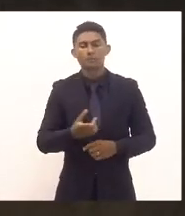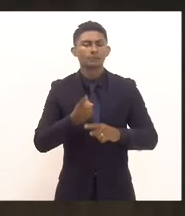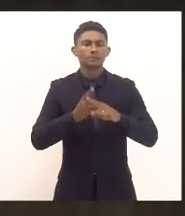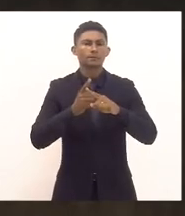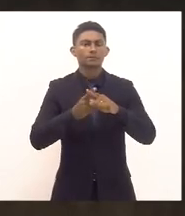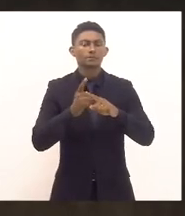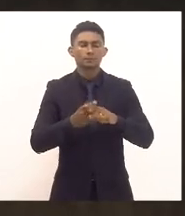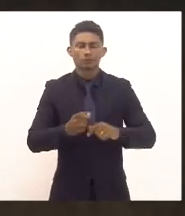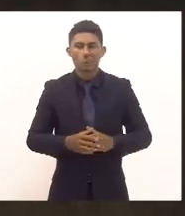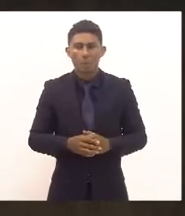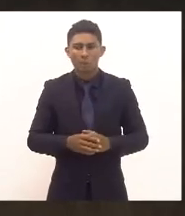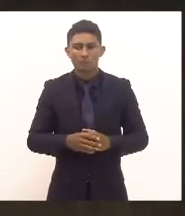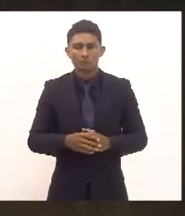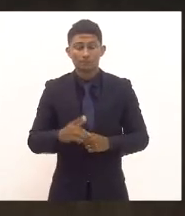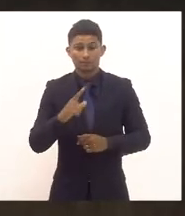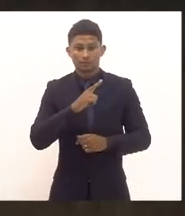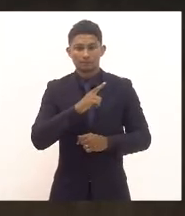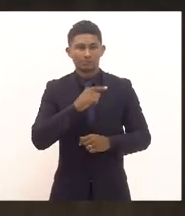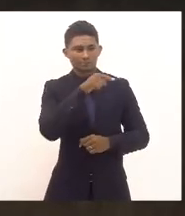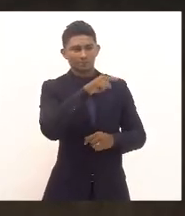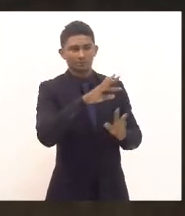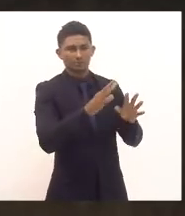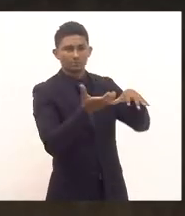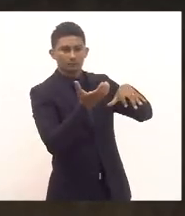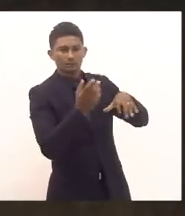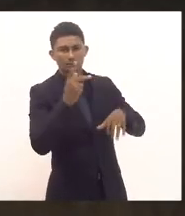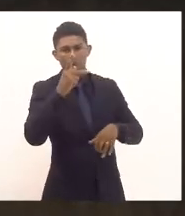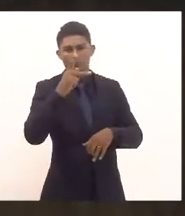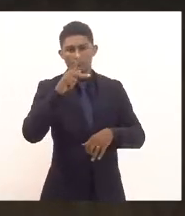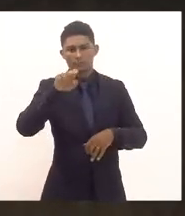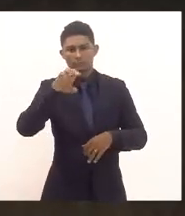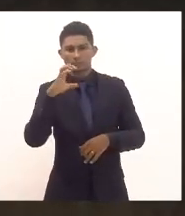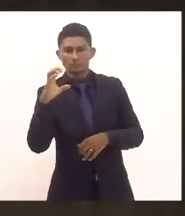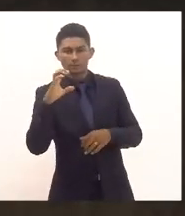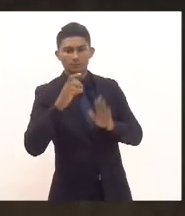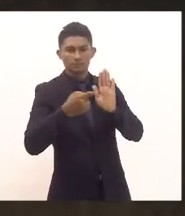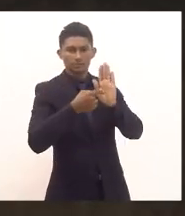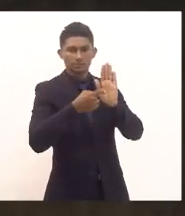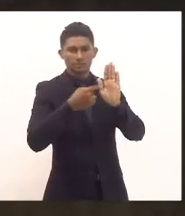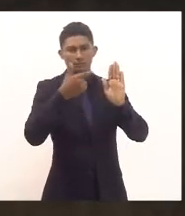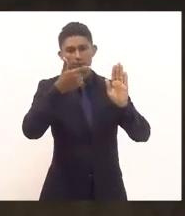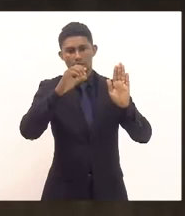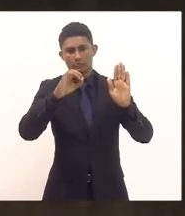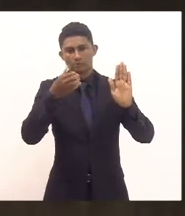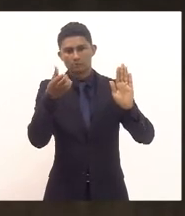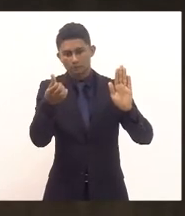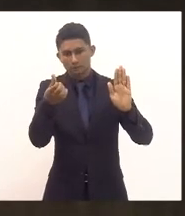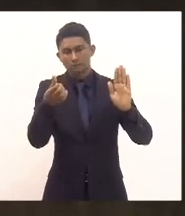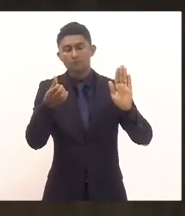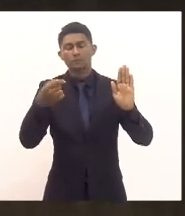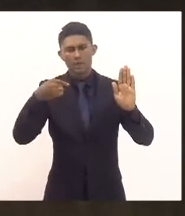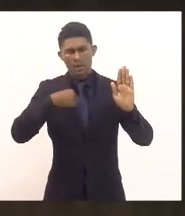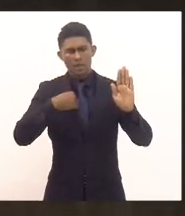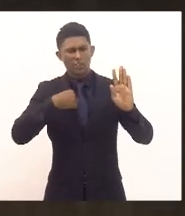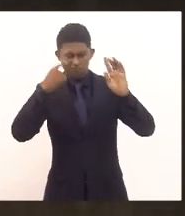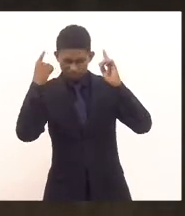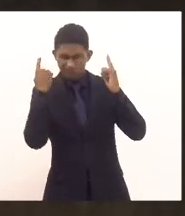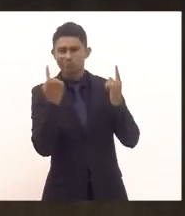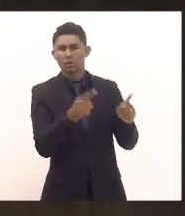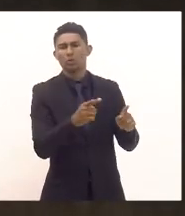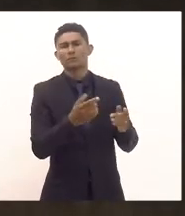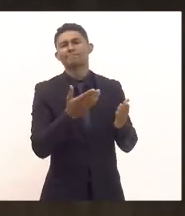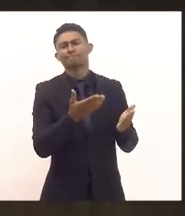um contraponto ao tramita no Congresso Nacional a PEC 206 que eu a contra Qual o me coloco veementemente